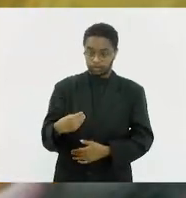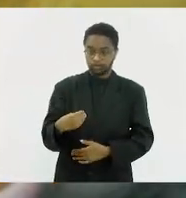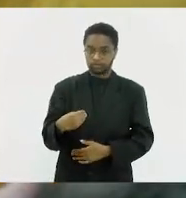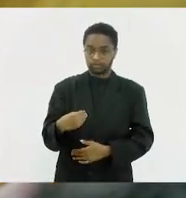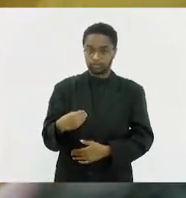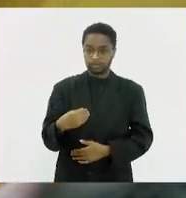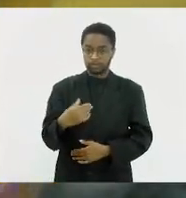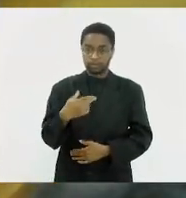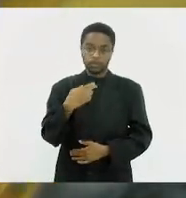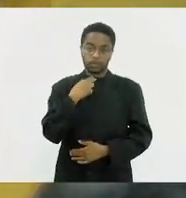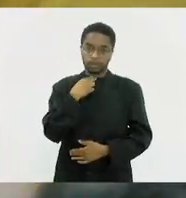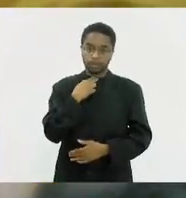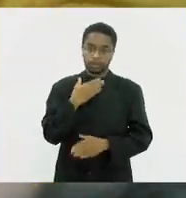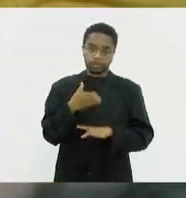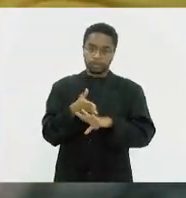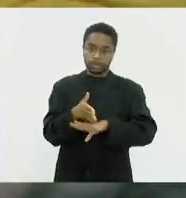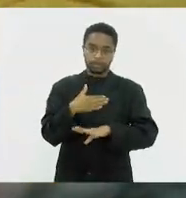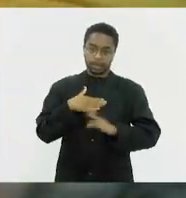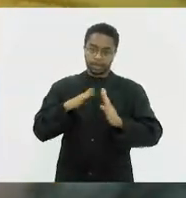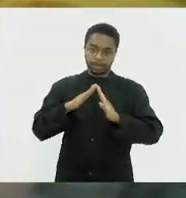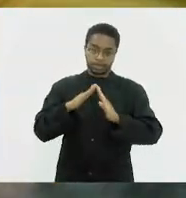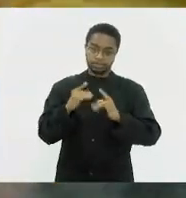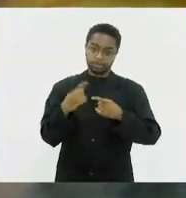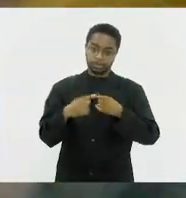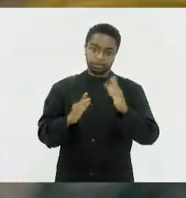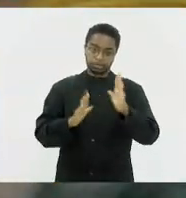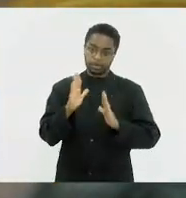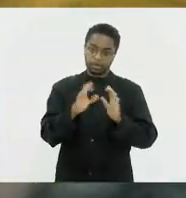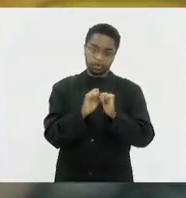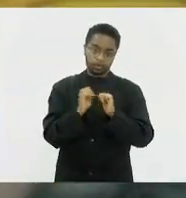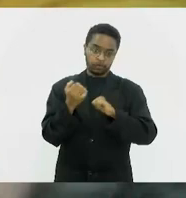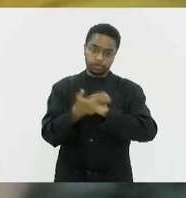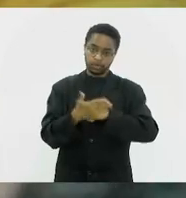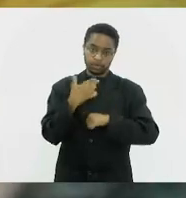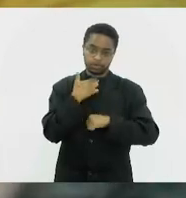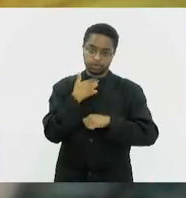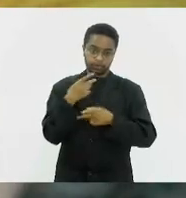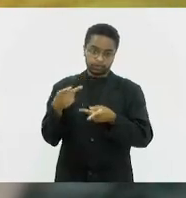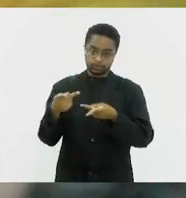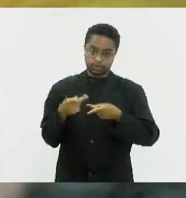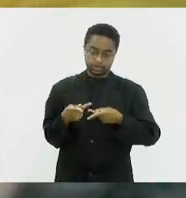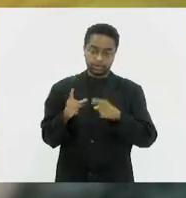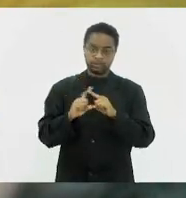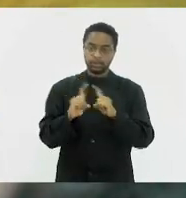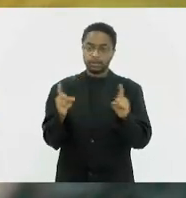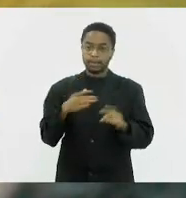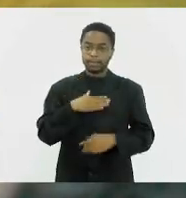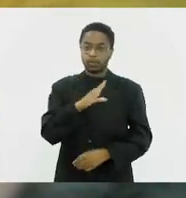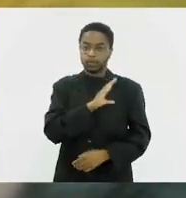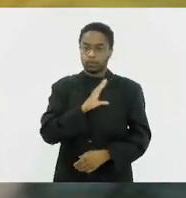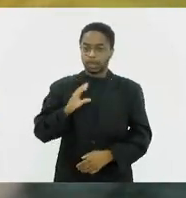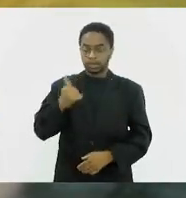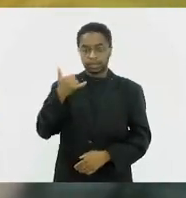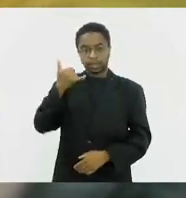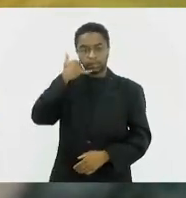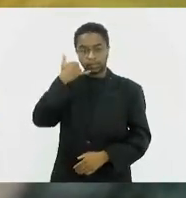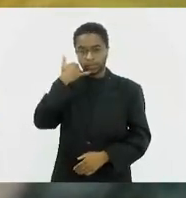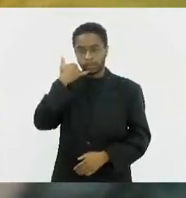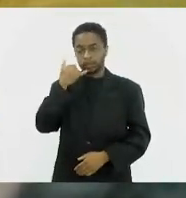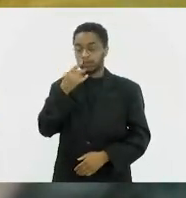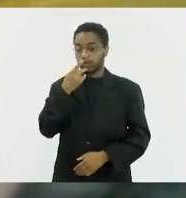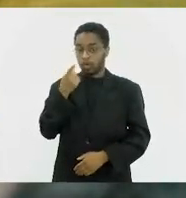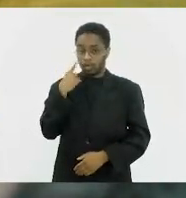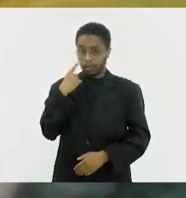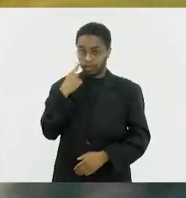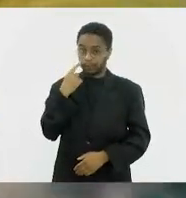não podia entrar lá em casa, porque na época da pandemia ninguém podia entrar. Mas um dia, o meu cunhado ligou para ele e falou assim, olha, você